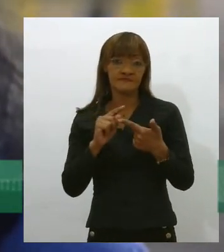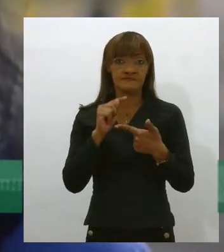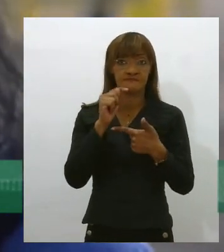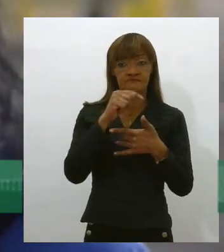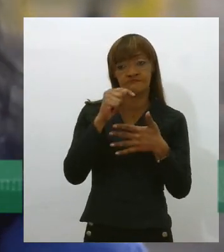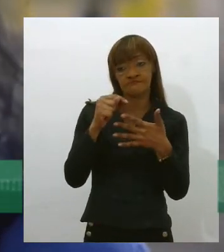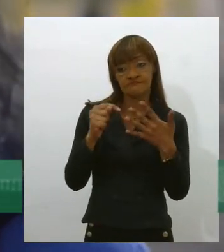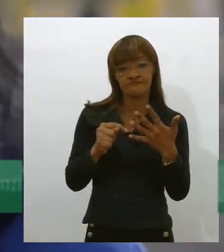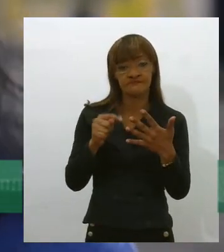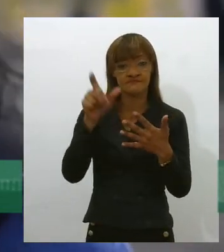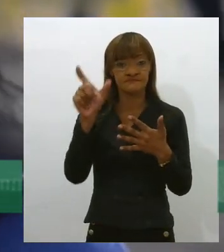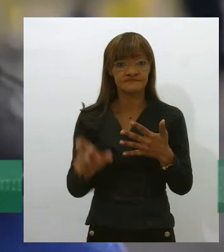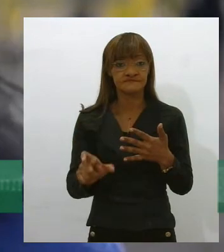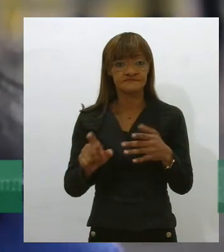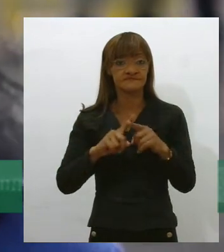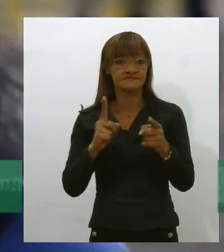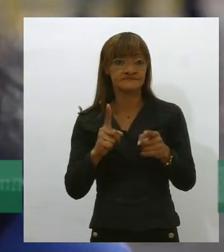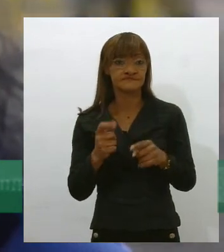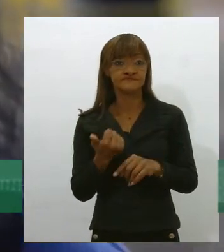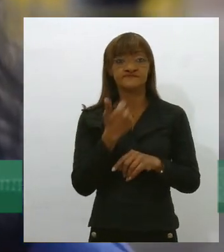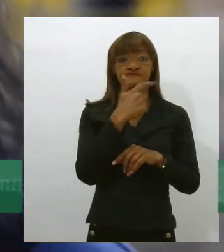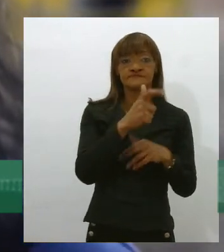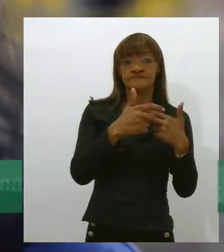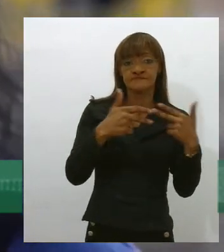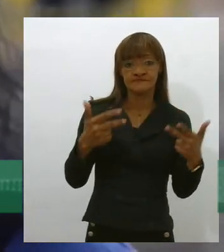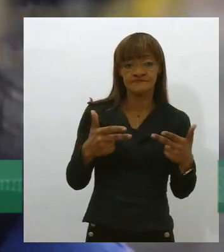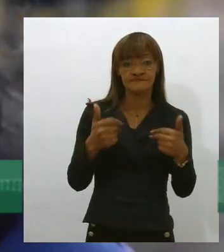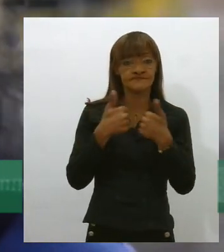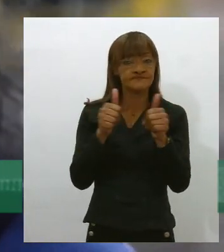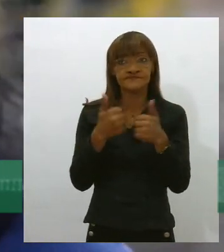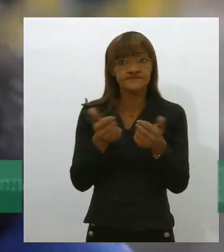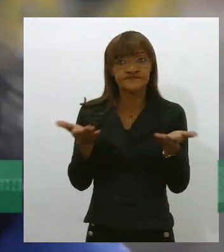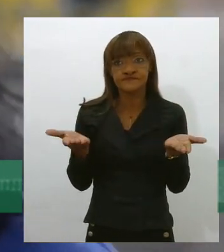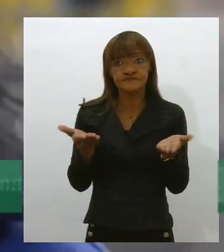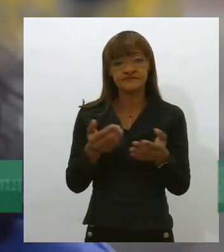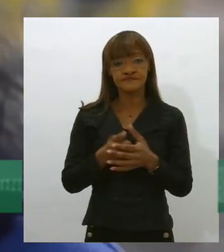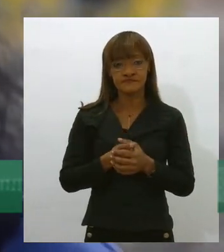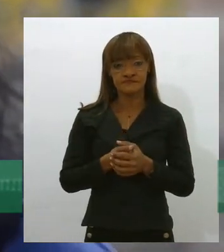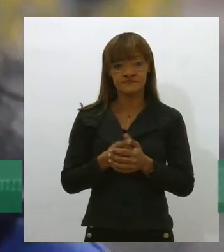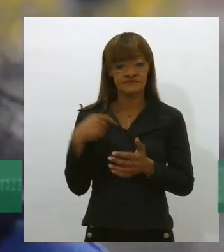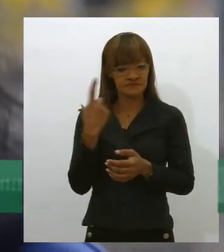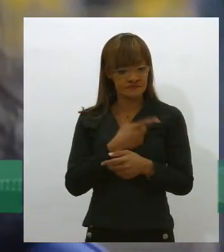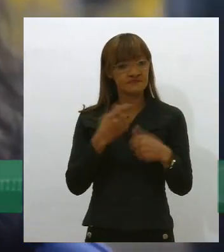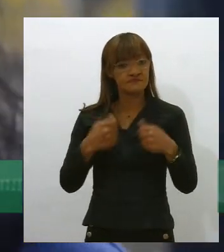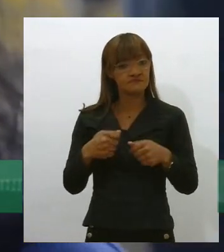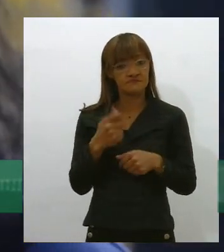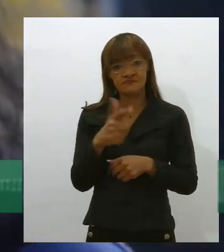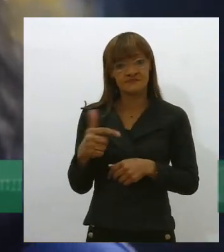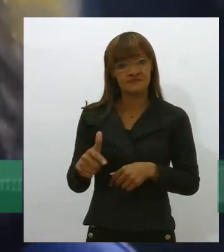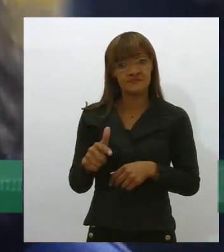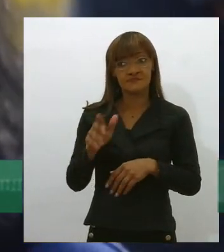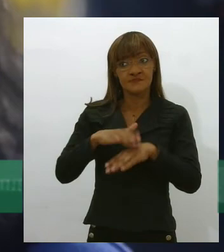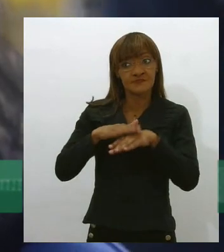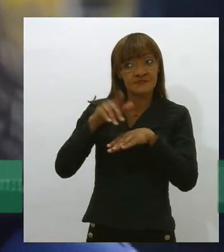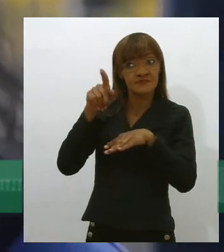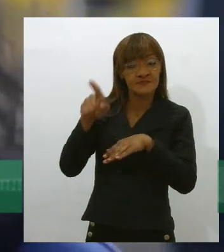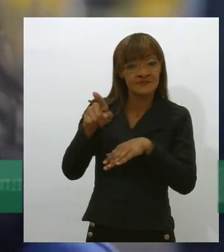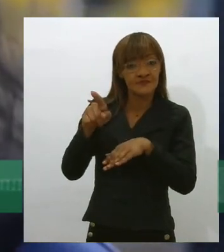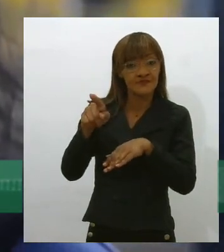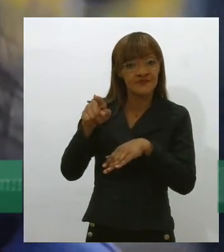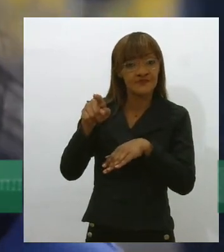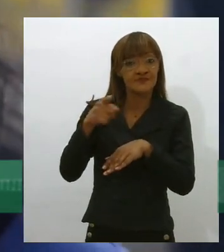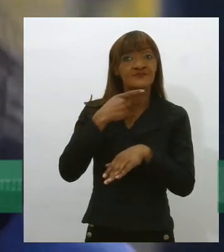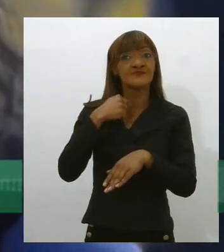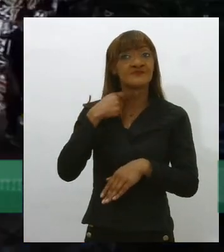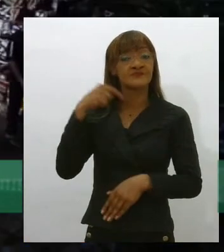tem coisa lá com compra transporte mesmo né que a gente precisa não tem ele vai só colocar aquilo que ele